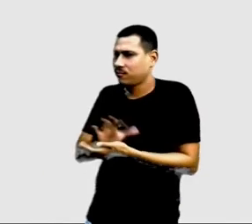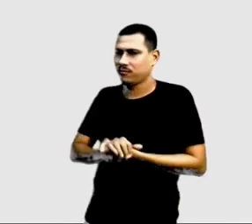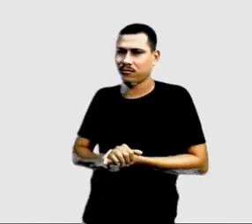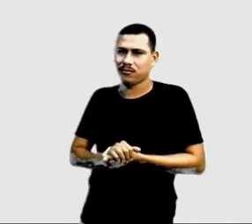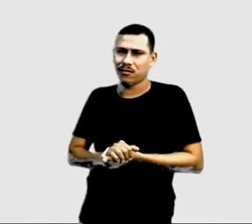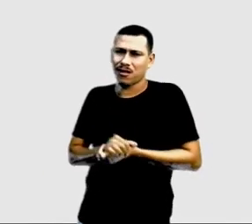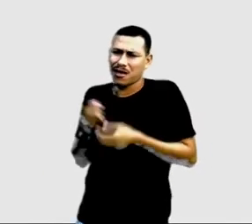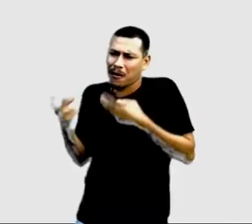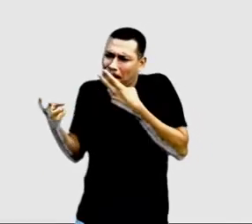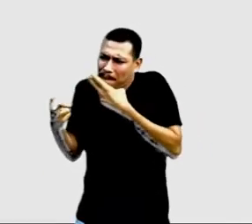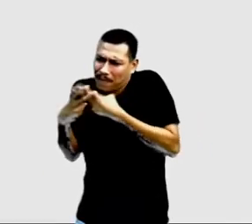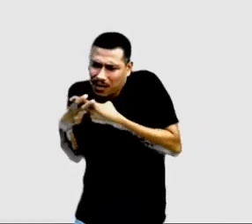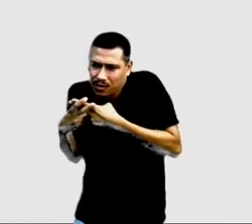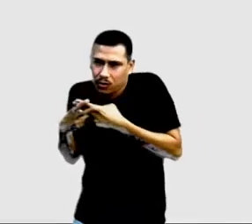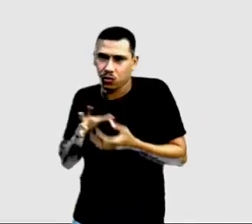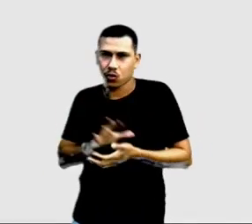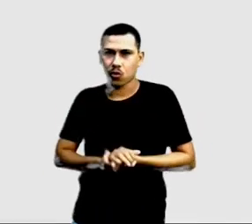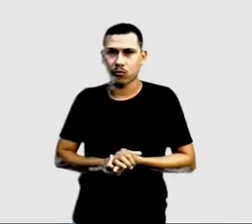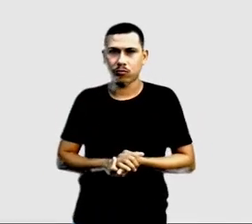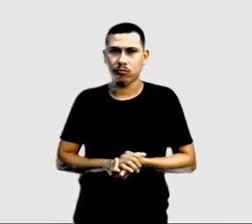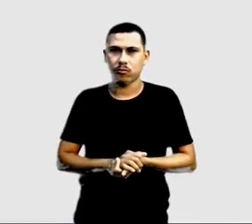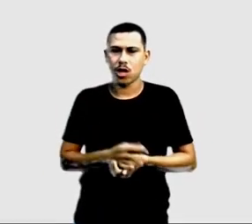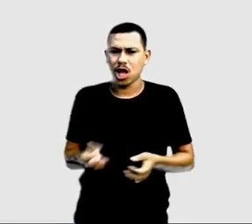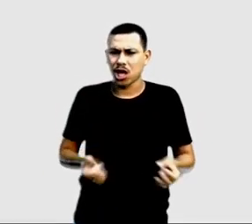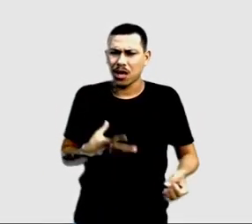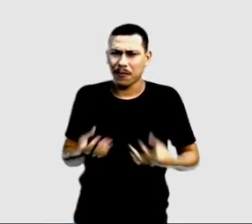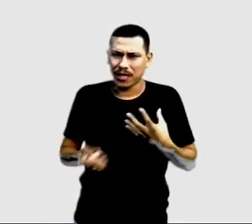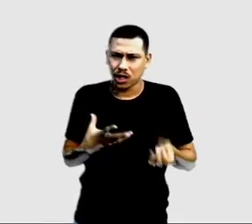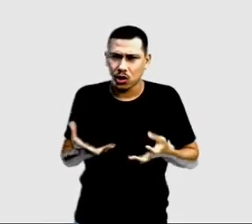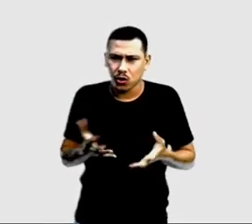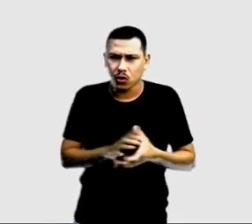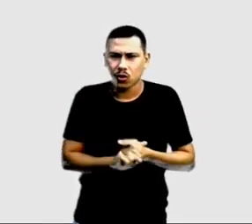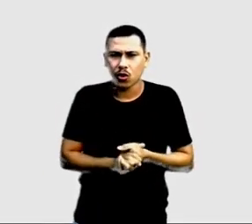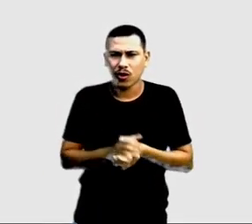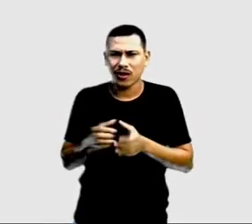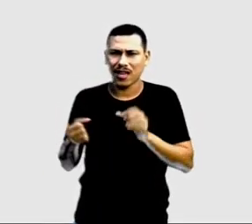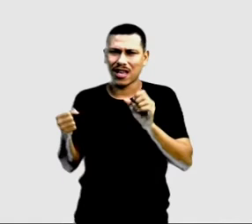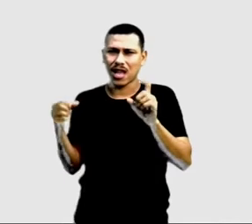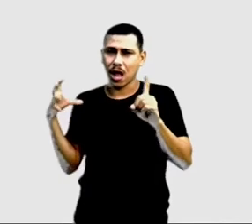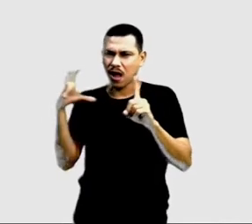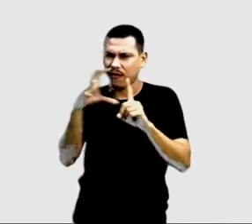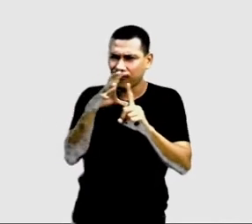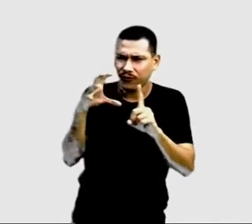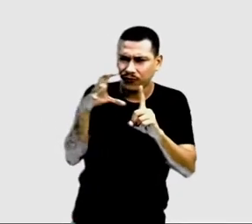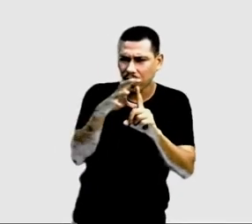destacadas referem-se respectivamente a